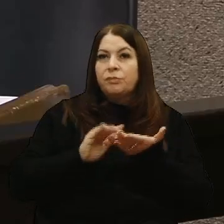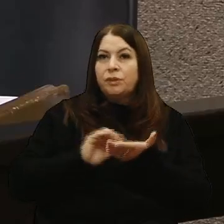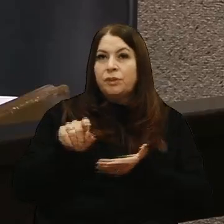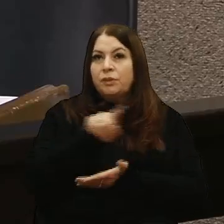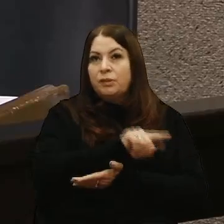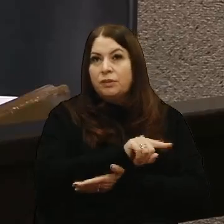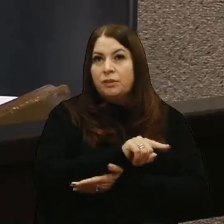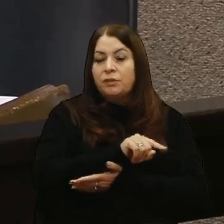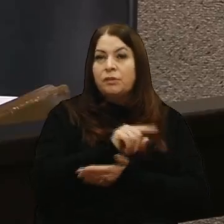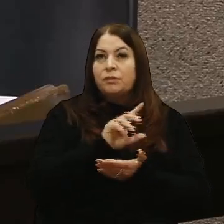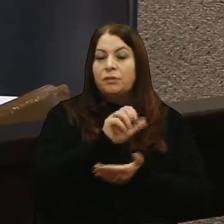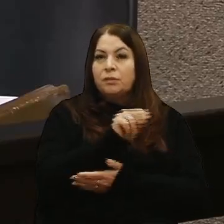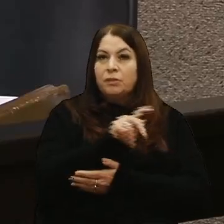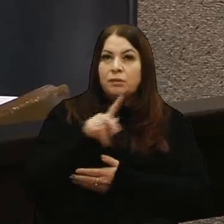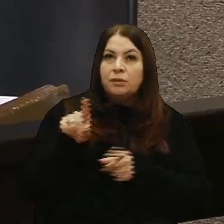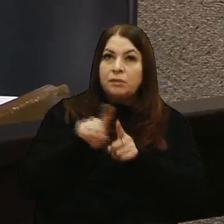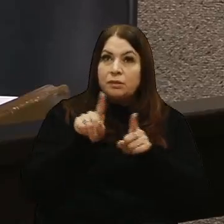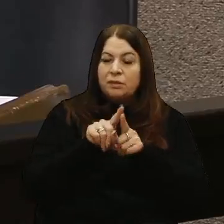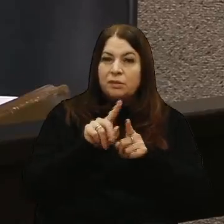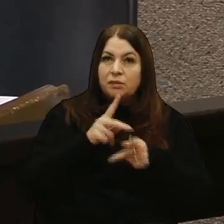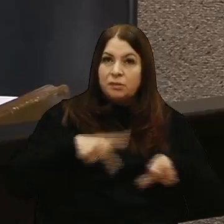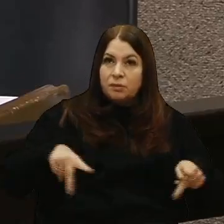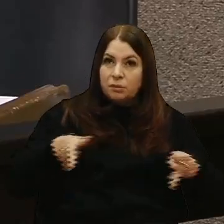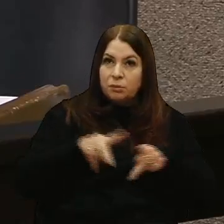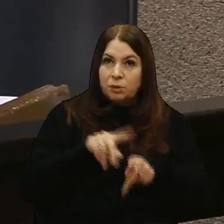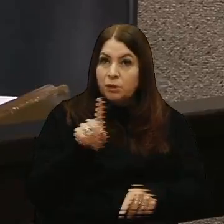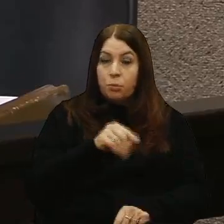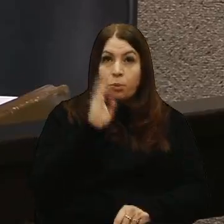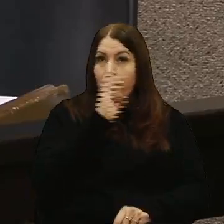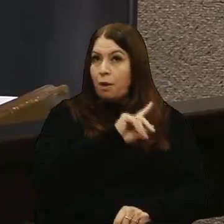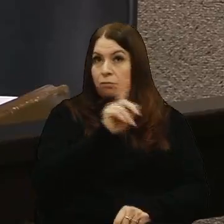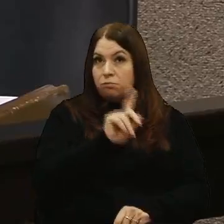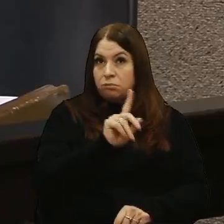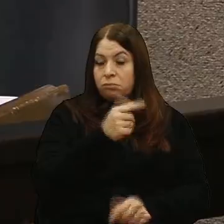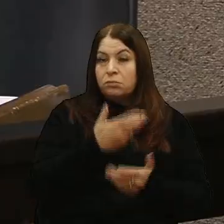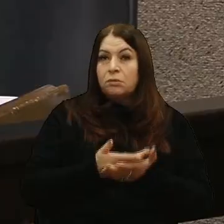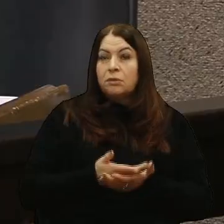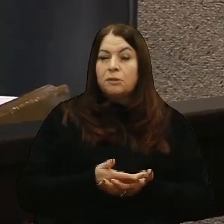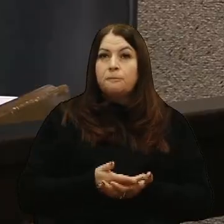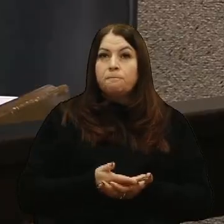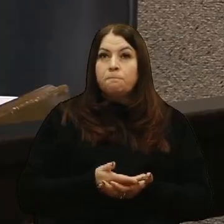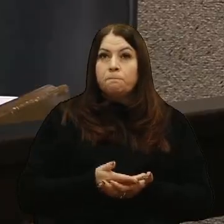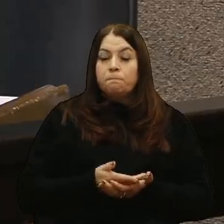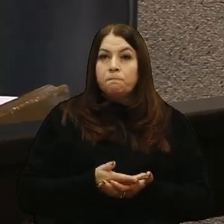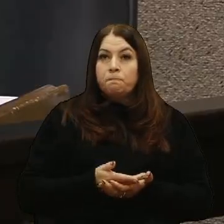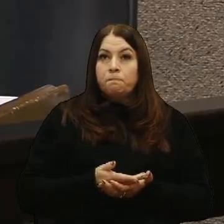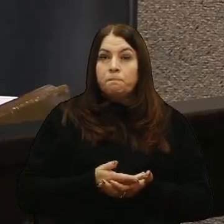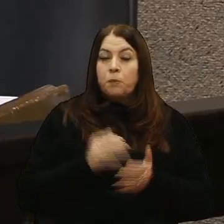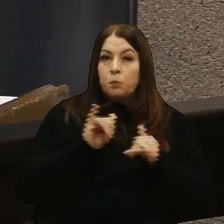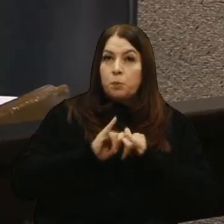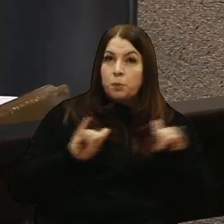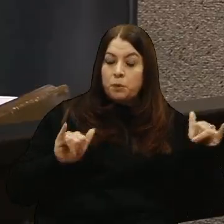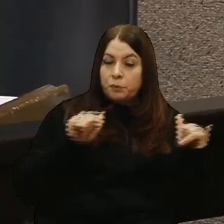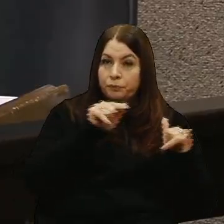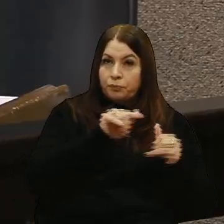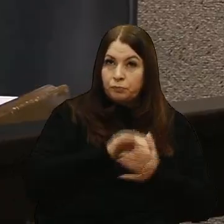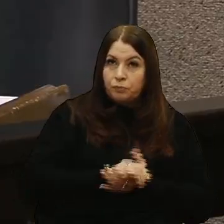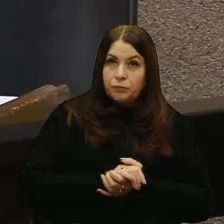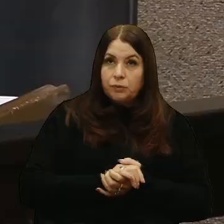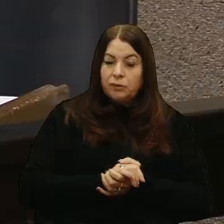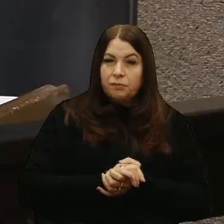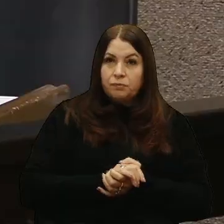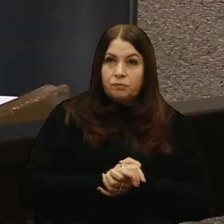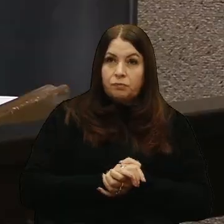de aplicativo, para o bem da população e não para o mal. Porque o anúncio,